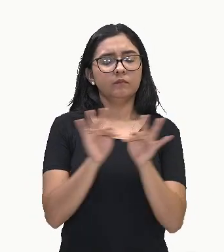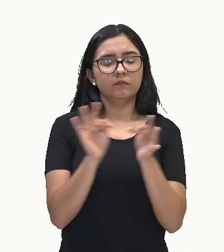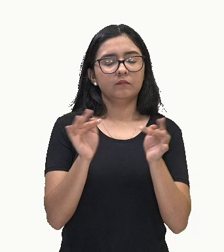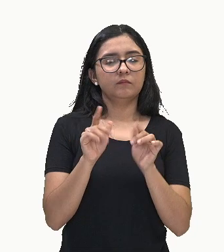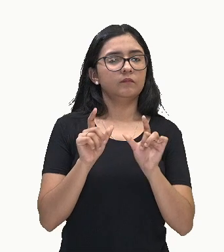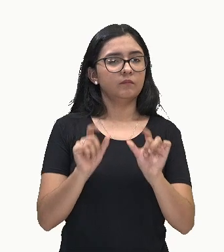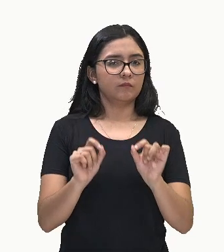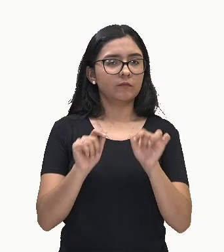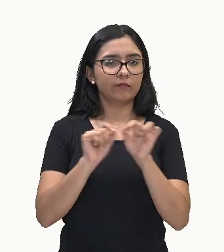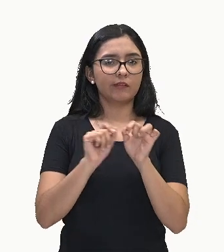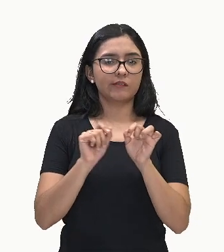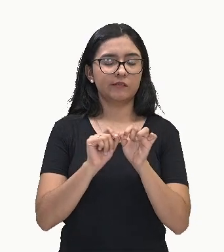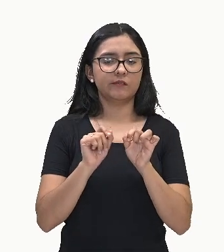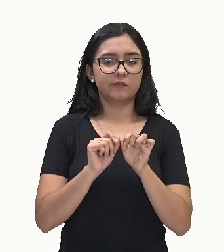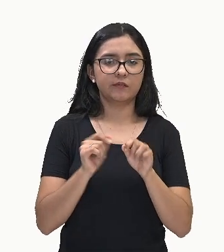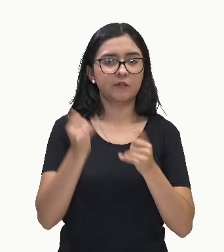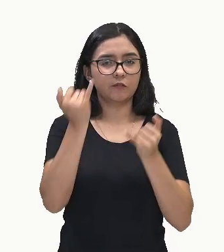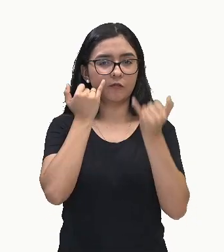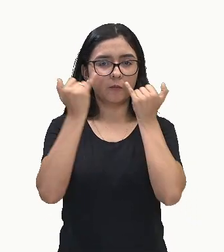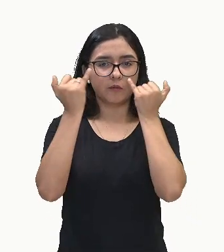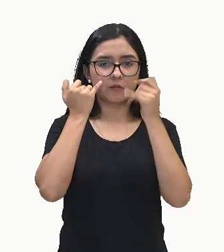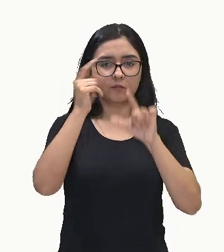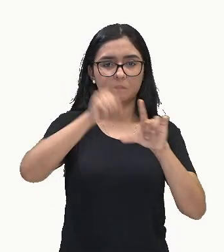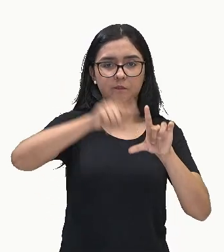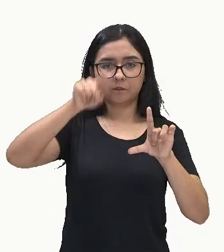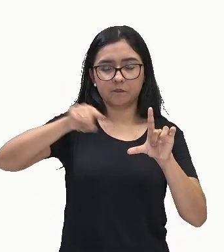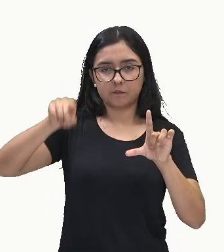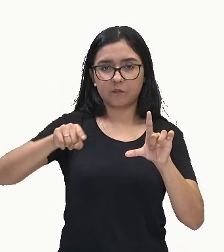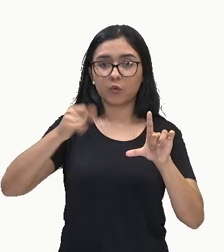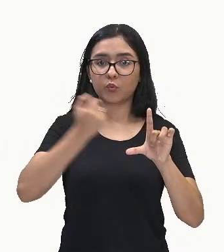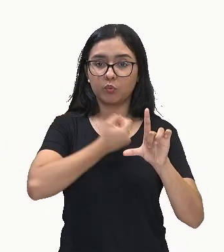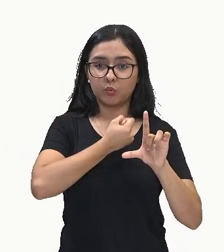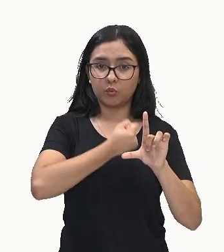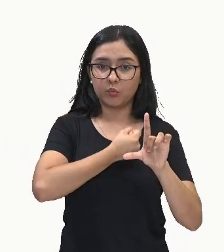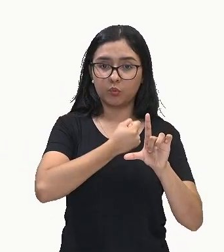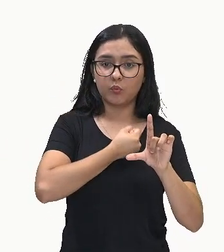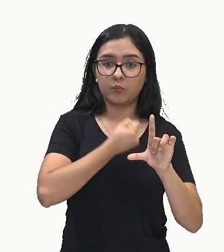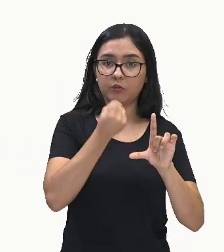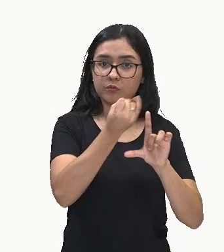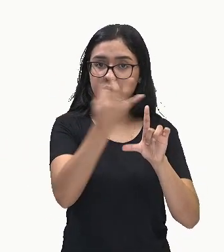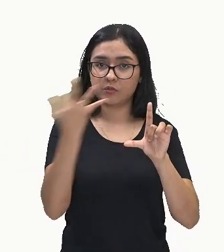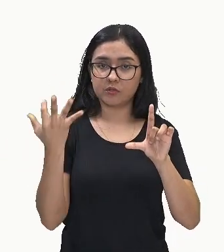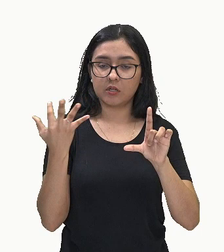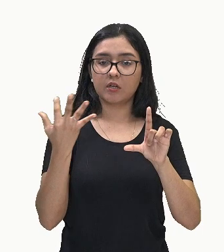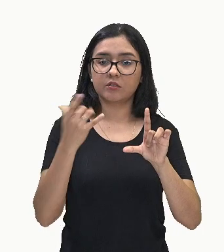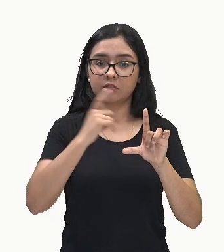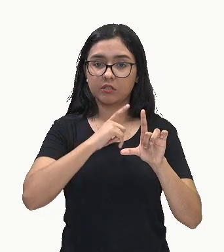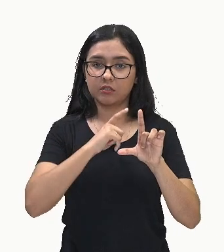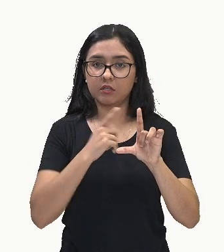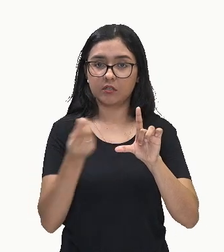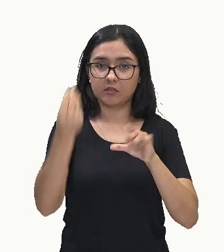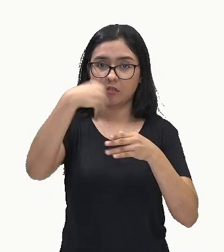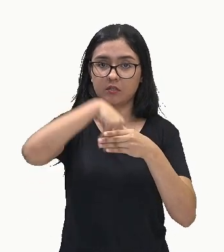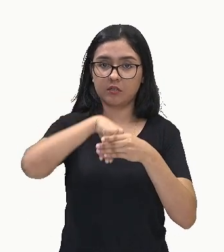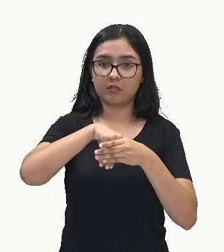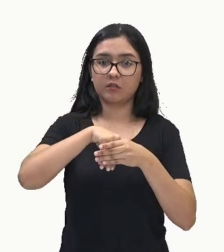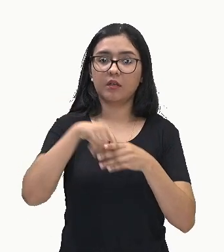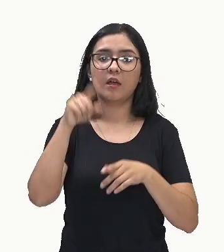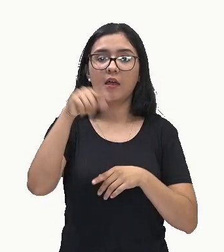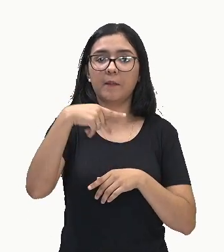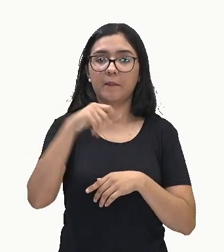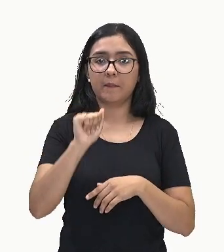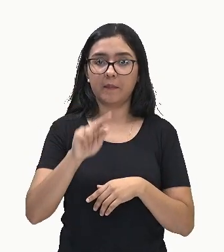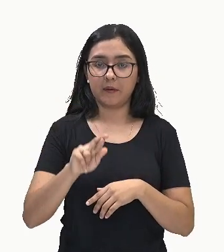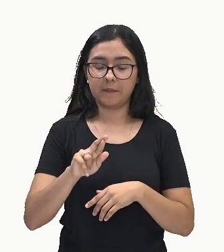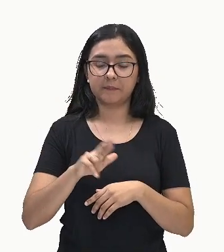pegarmos aqui um conjunto de dados onde o número de elementos é um número